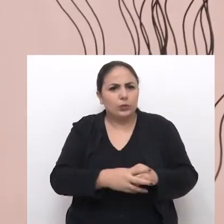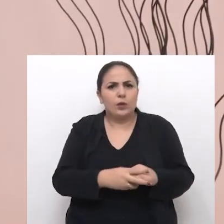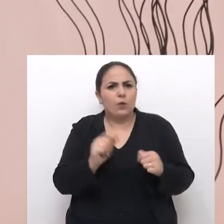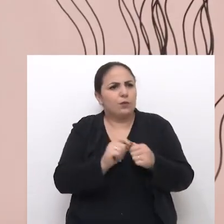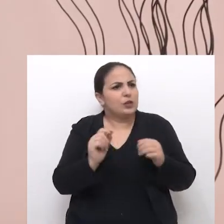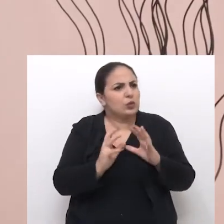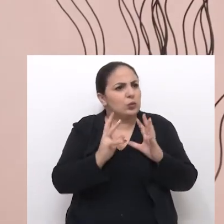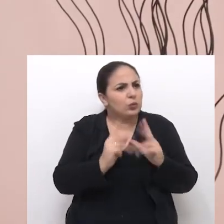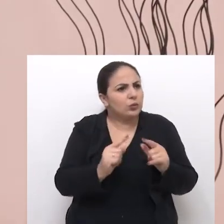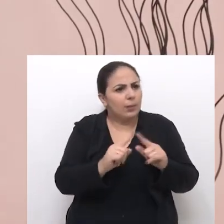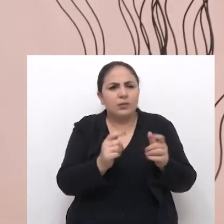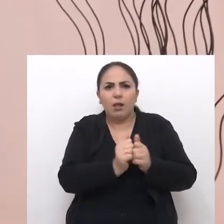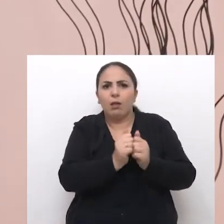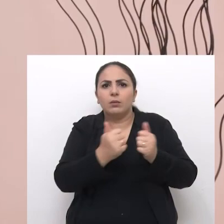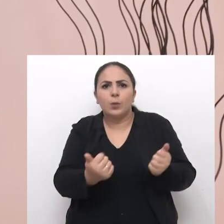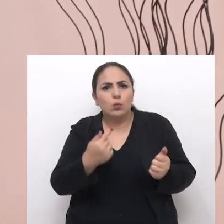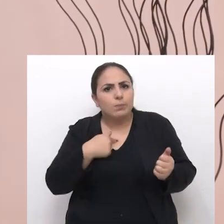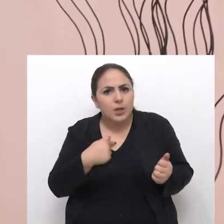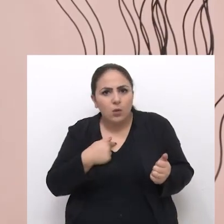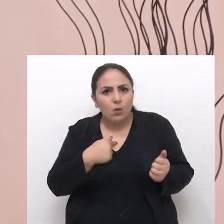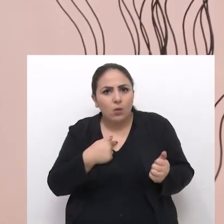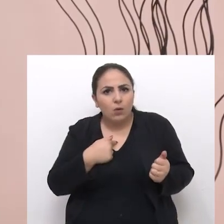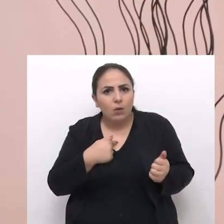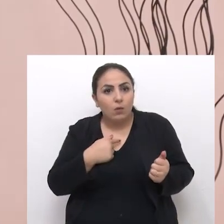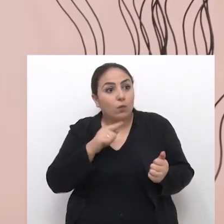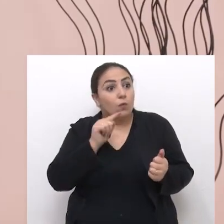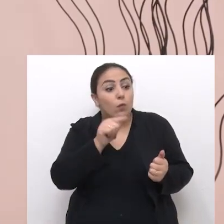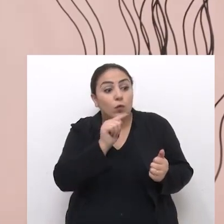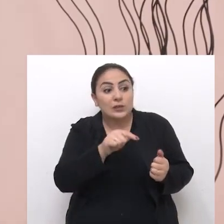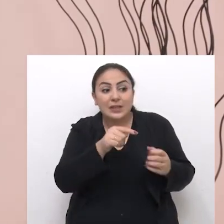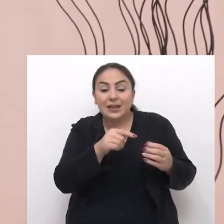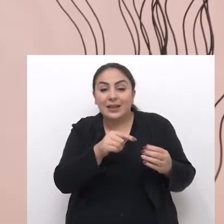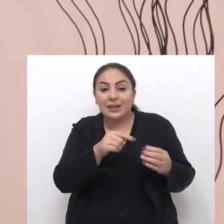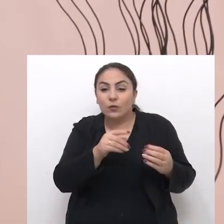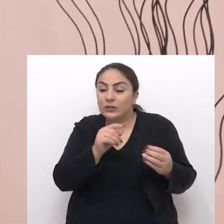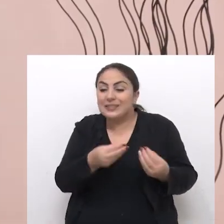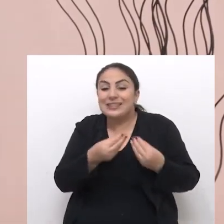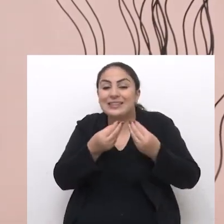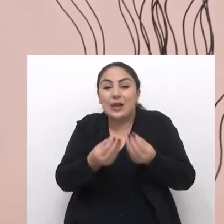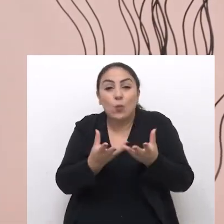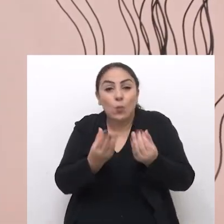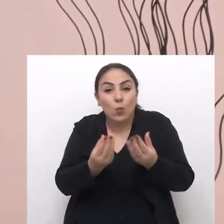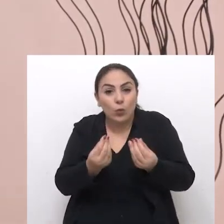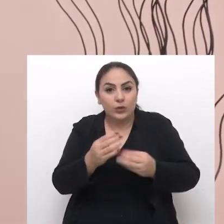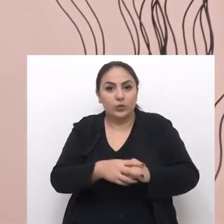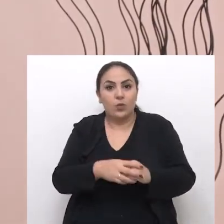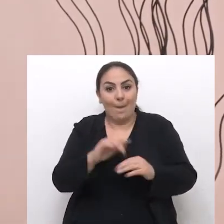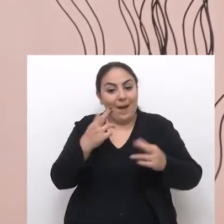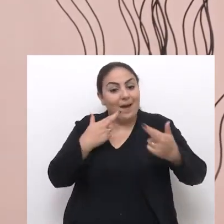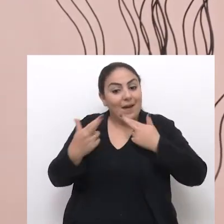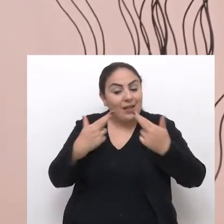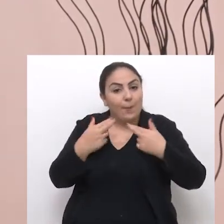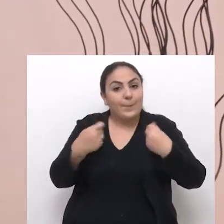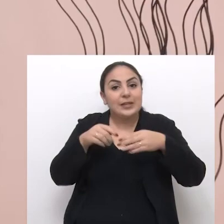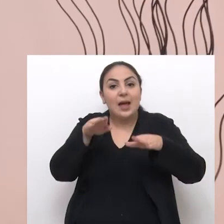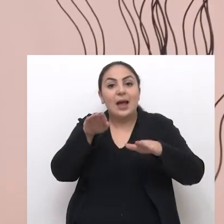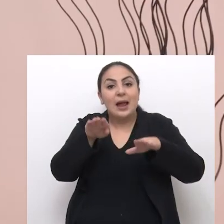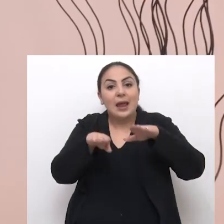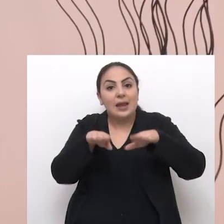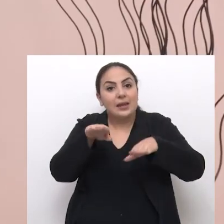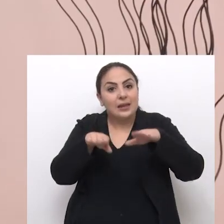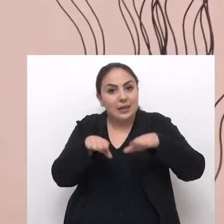fiz tudo por ela e ela terminou comigo. Você deu demais. Porque numa relação nós temos que